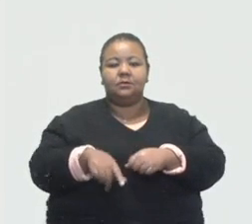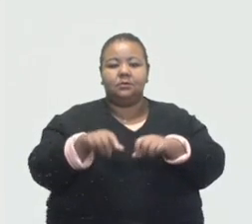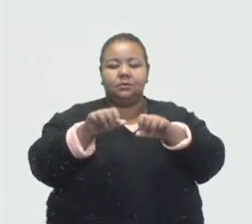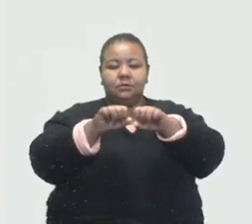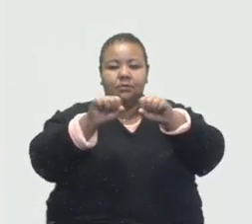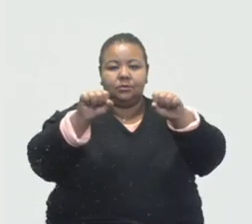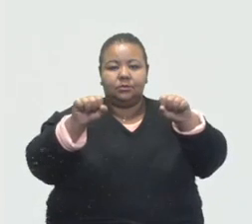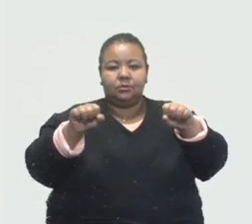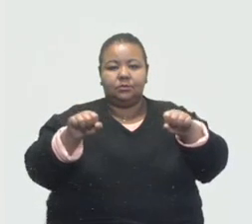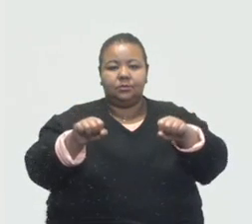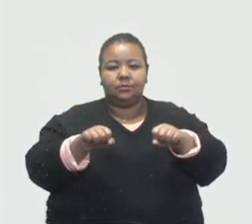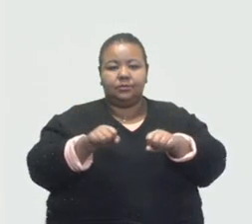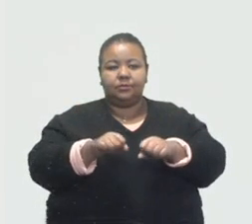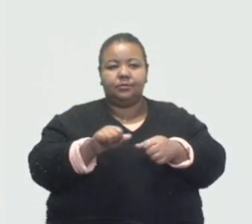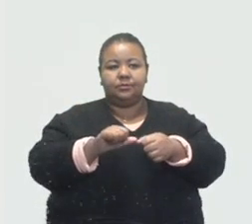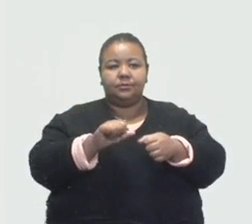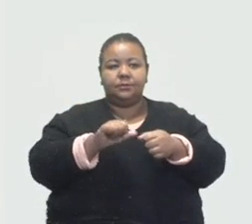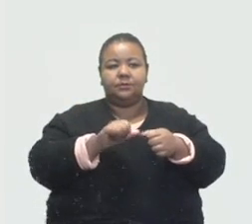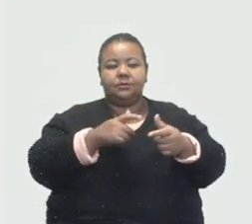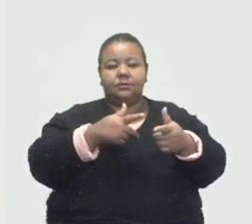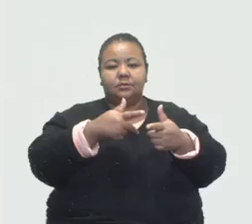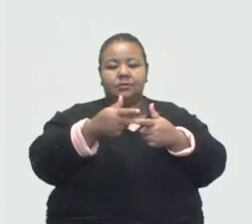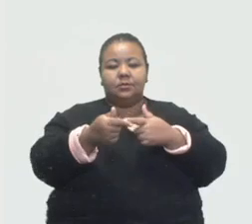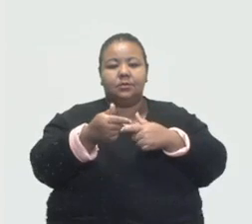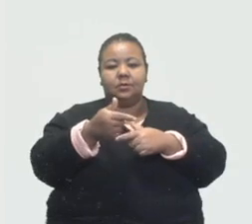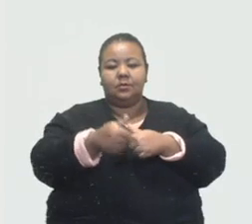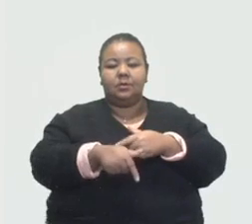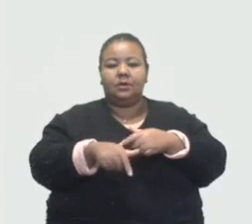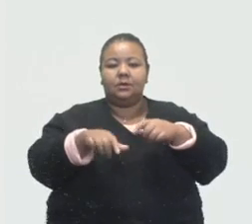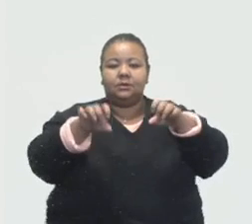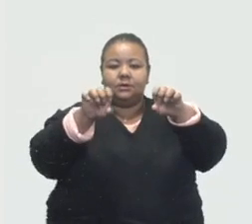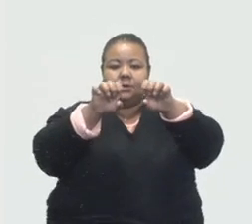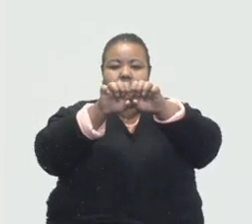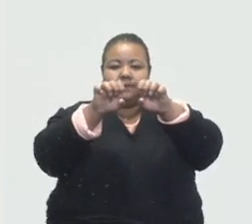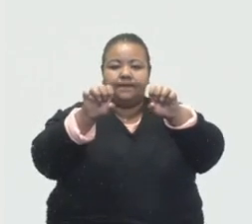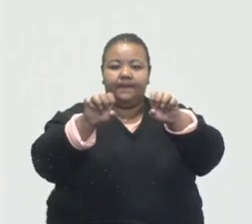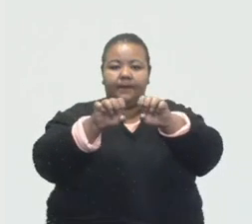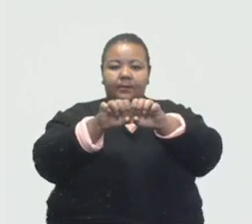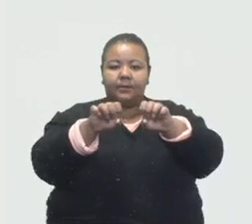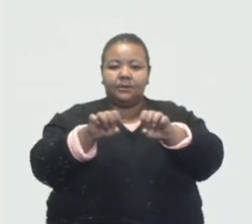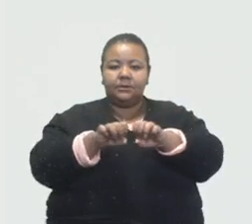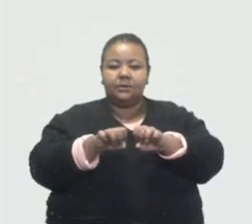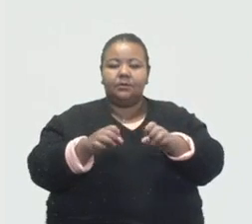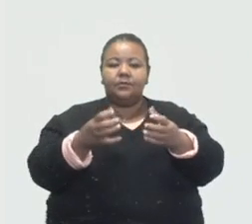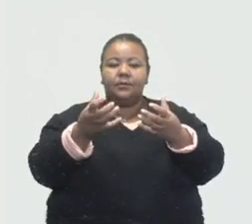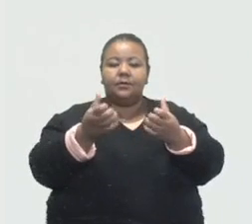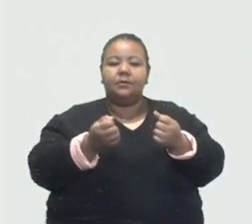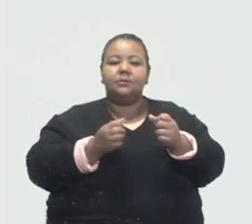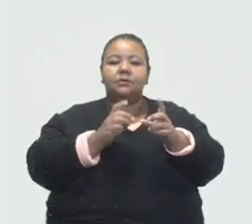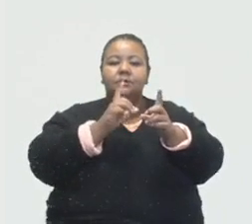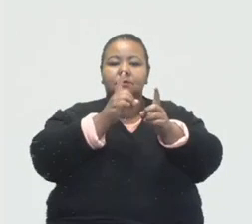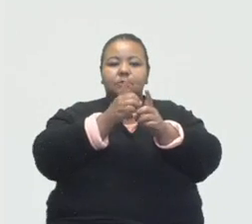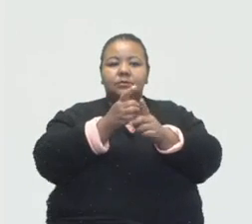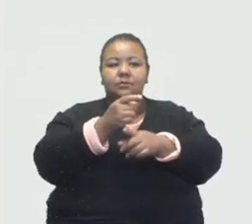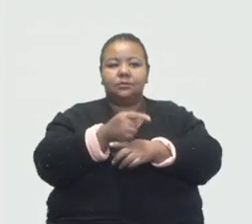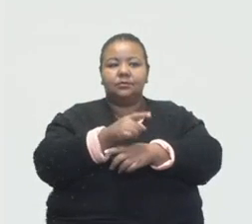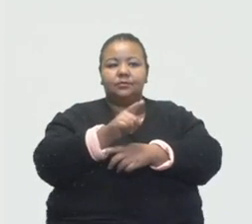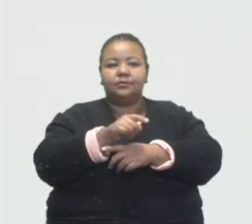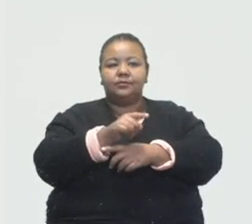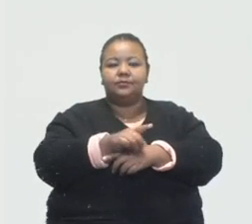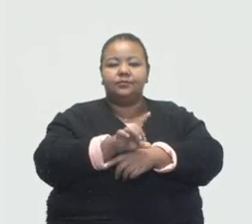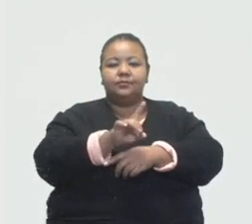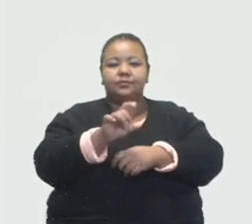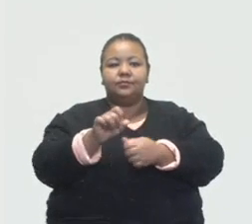sistema. Resolvendo este sistema de equações apresentadas, nós vamos encontrar que ele só